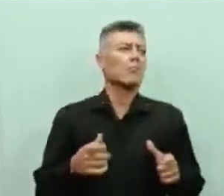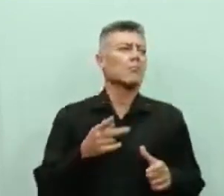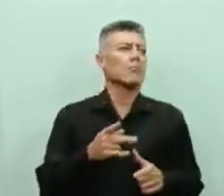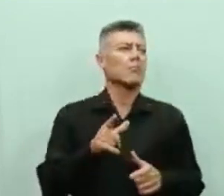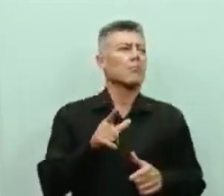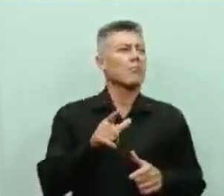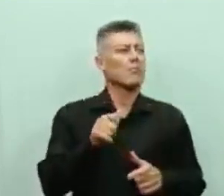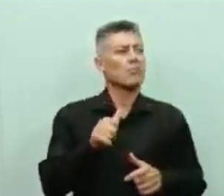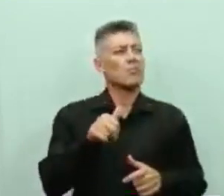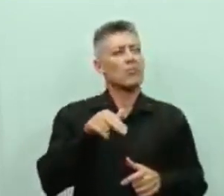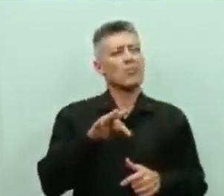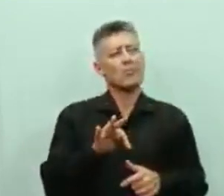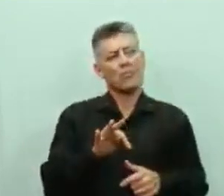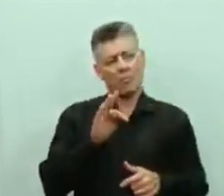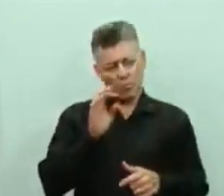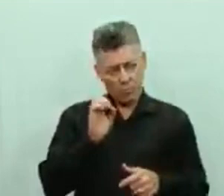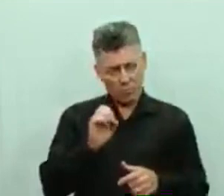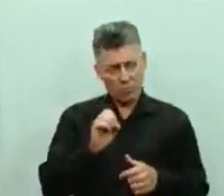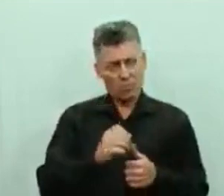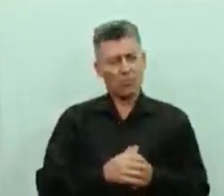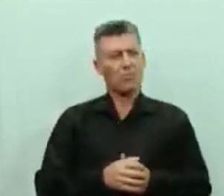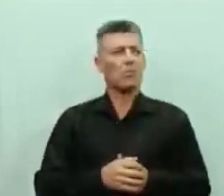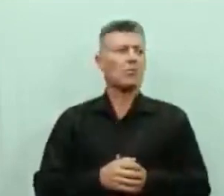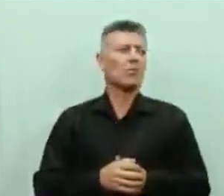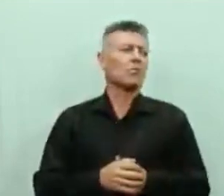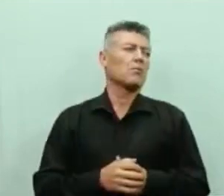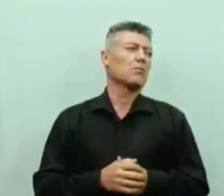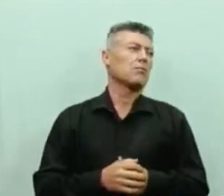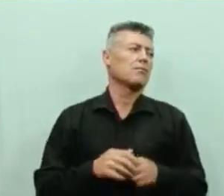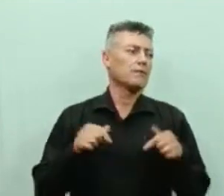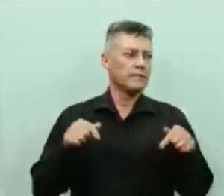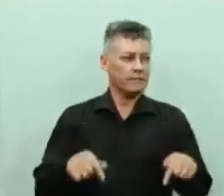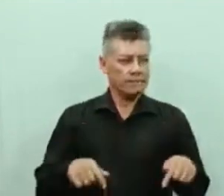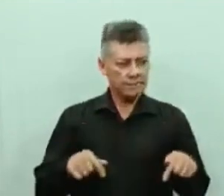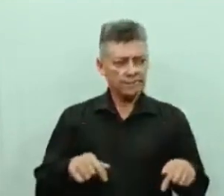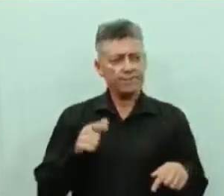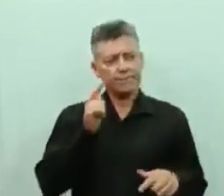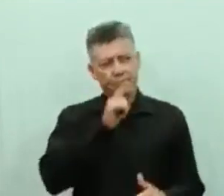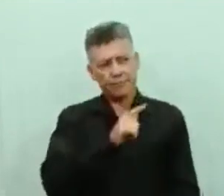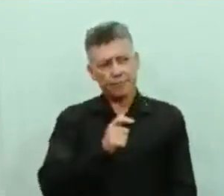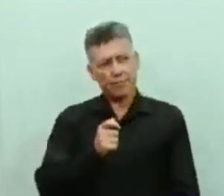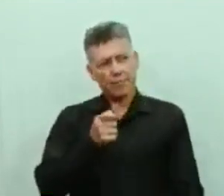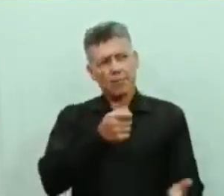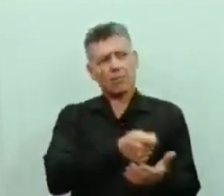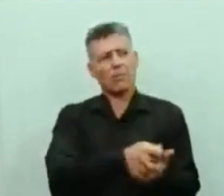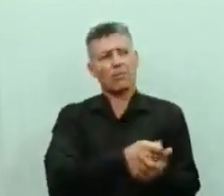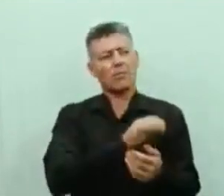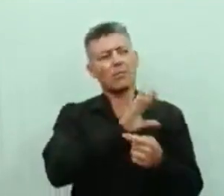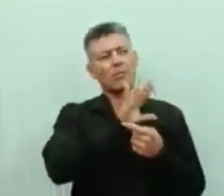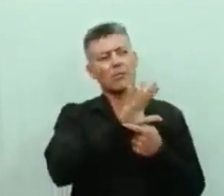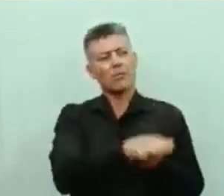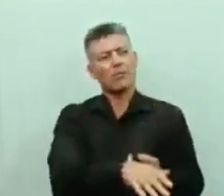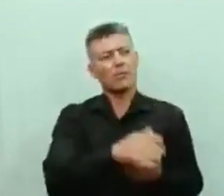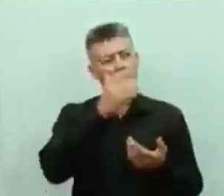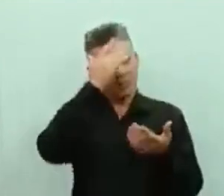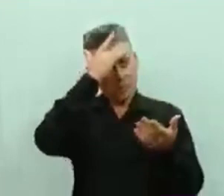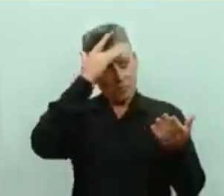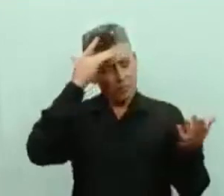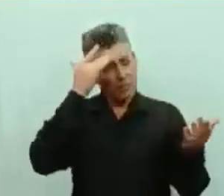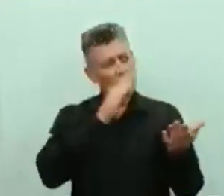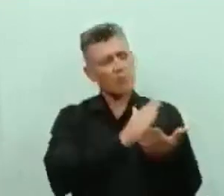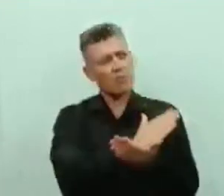feito. E desta vez nós tivemos, acima de tudo, a contribuição e a colaboração dos moradores. Porque antes,